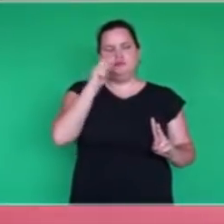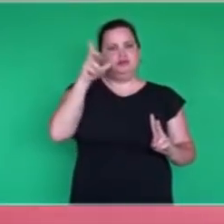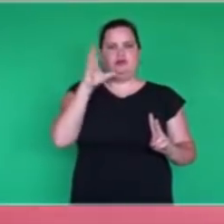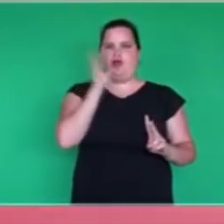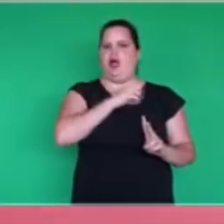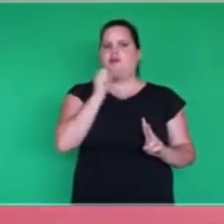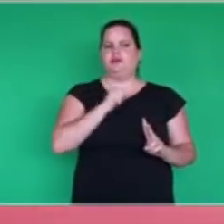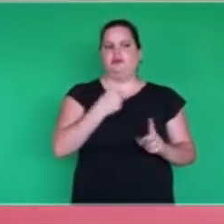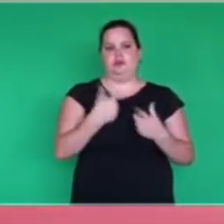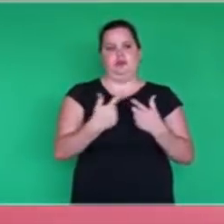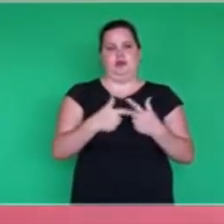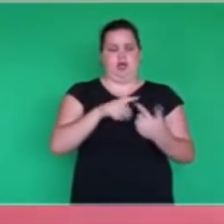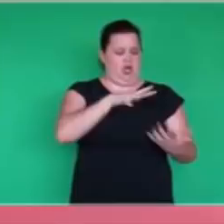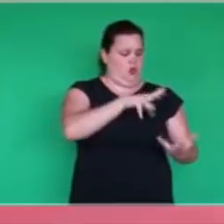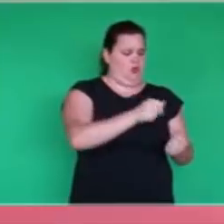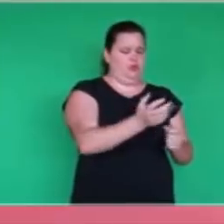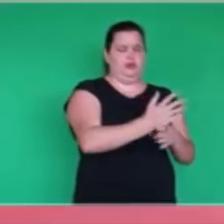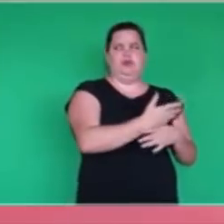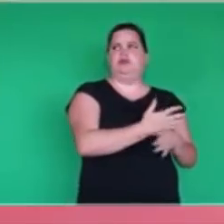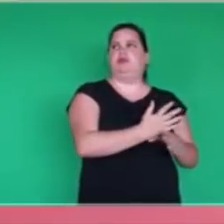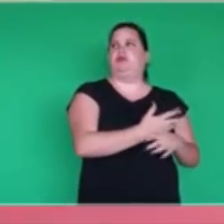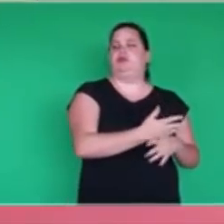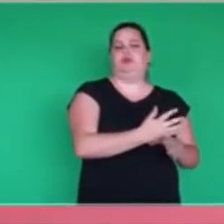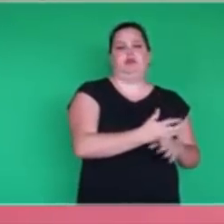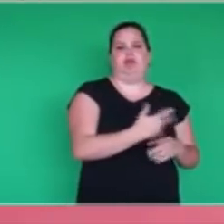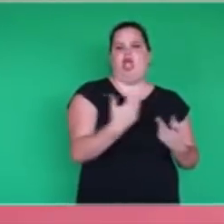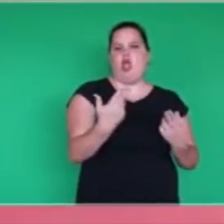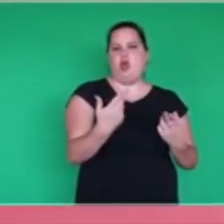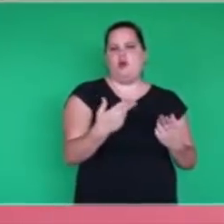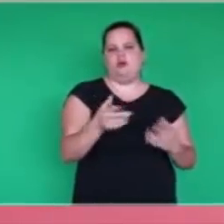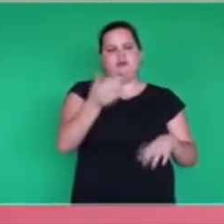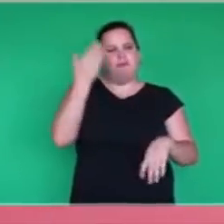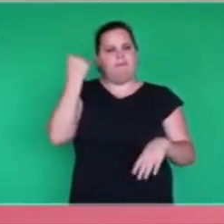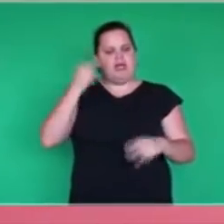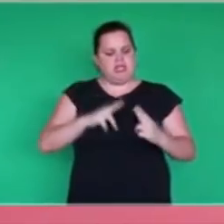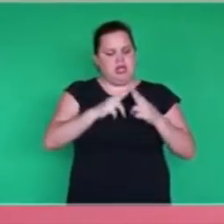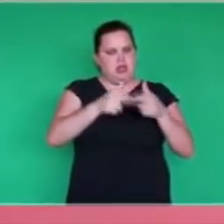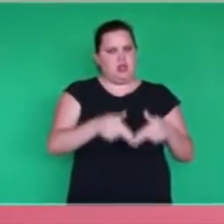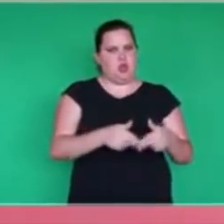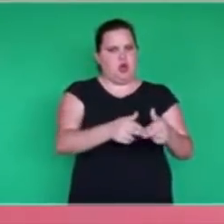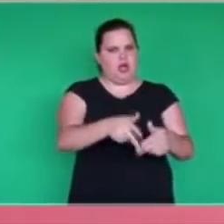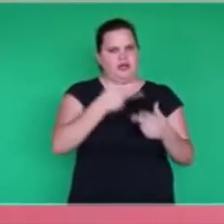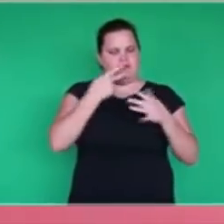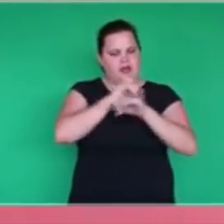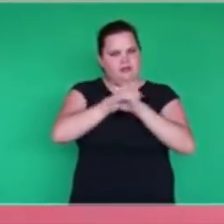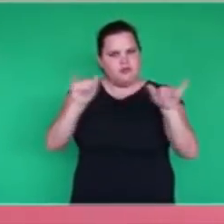completamente desapercebido. Assim, como foi nos dias de Noé. A